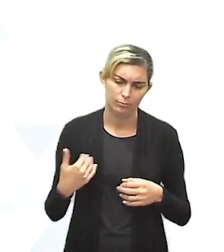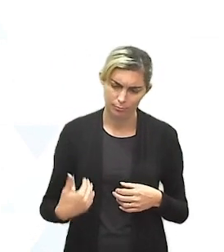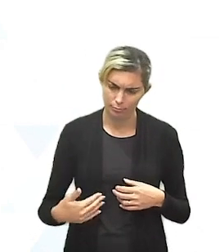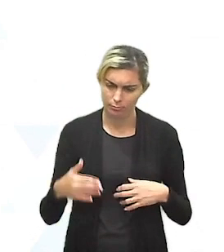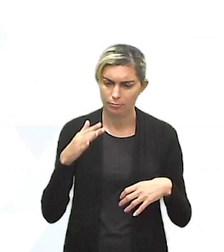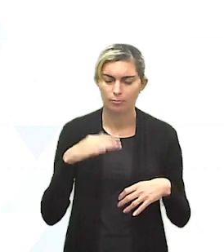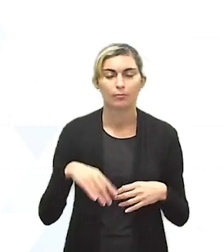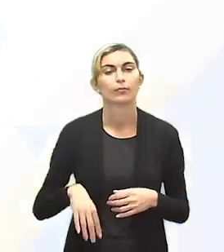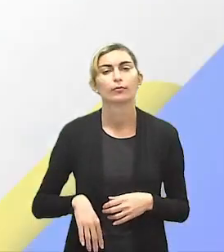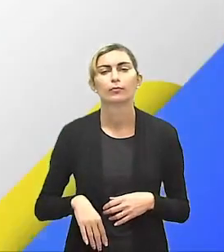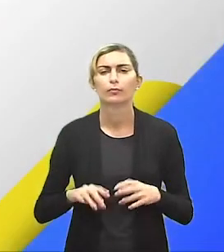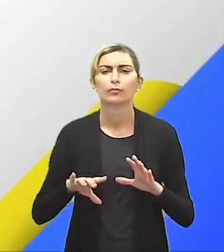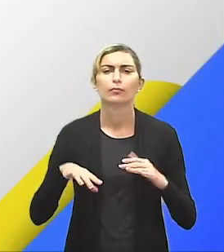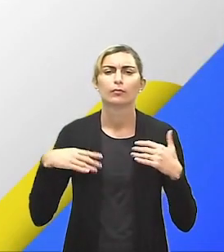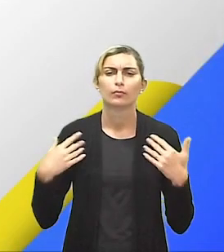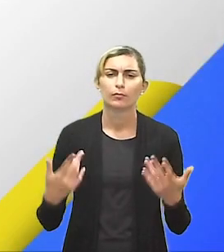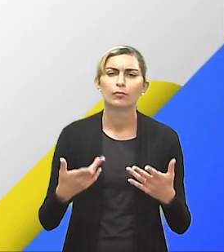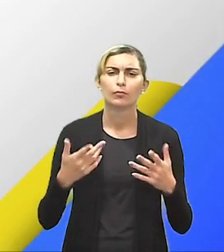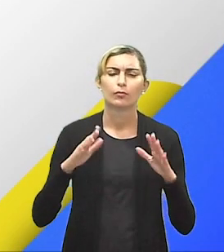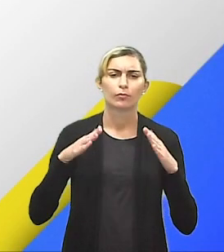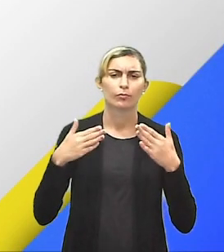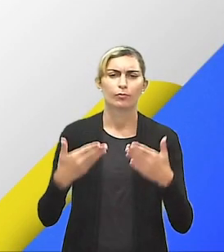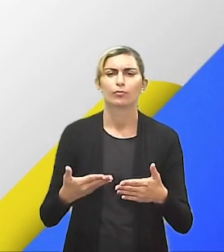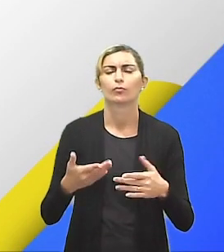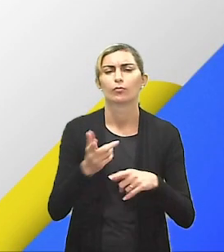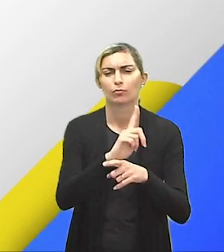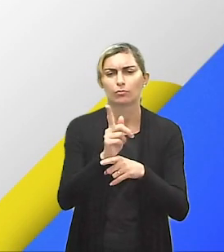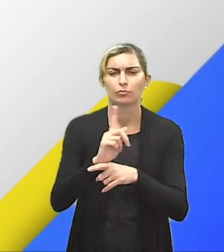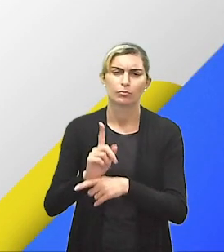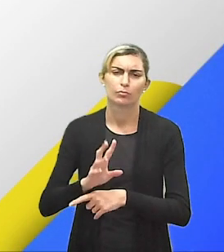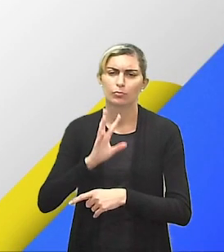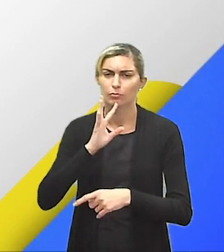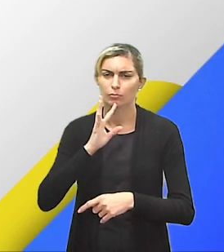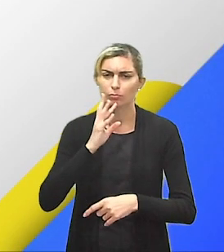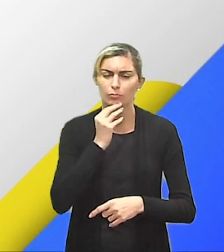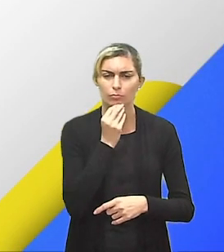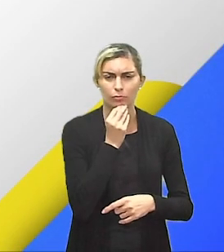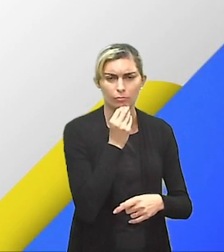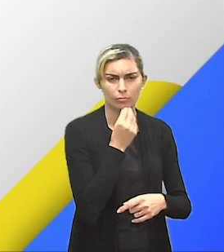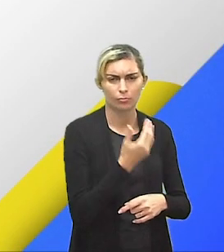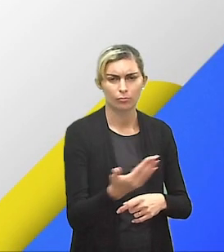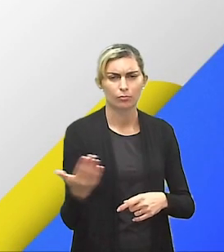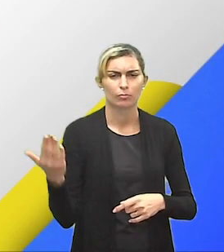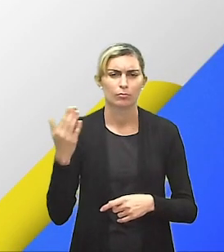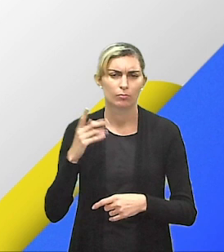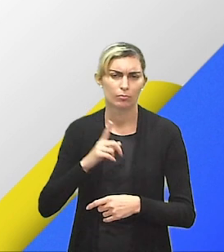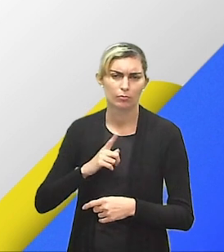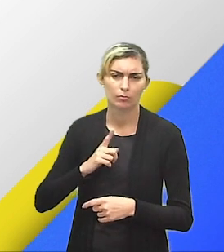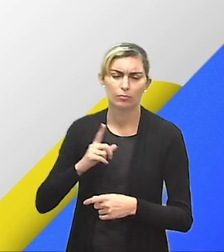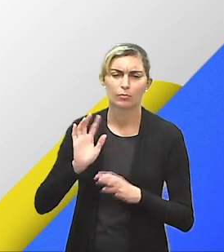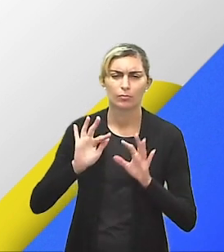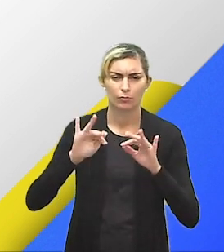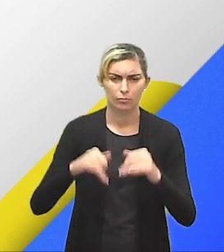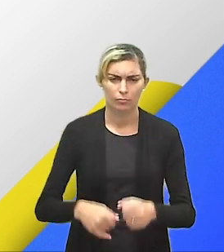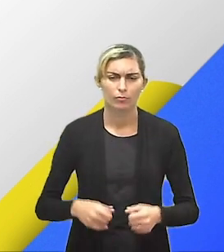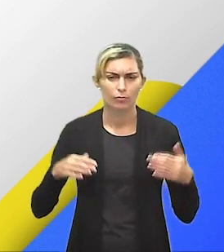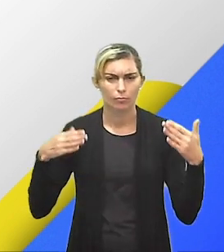seguir? Qual é a finalidade da gestão do conhecimento? A gestão do conhecimento, ela tem por